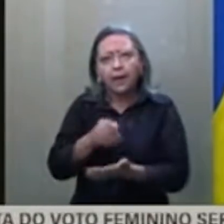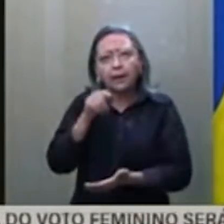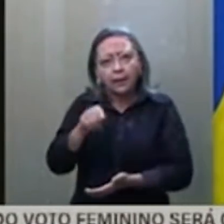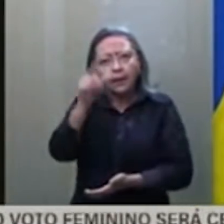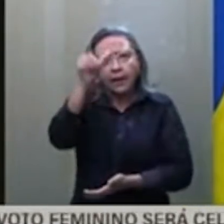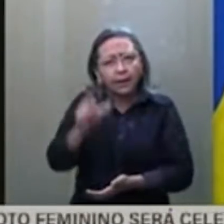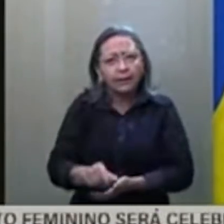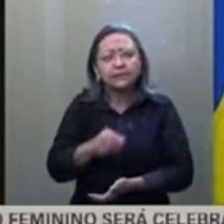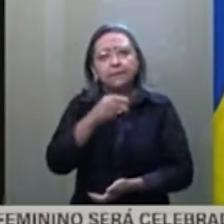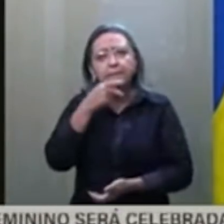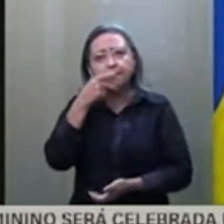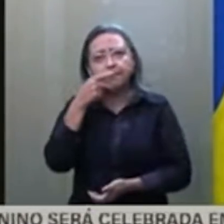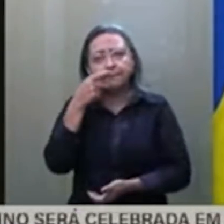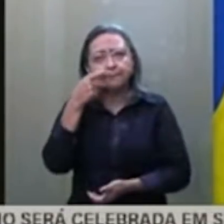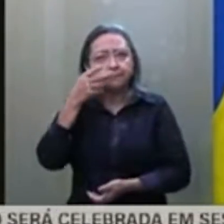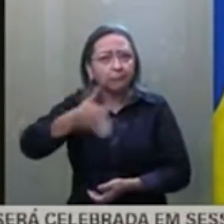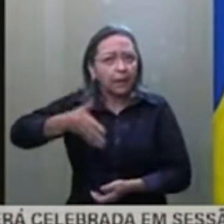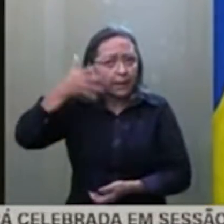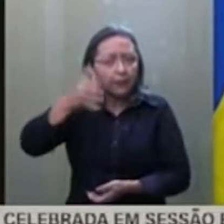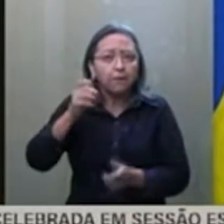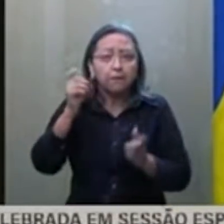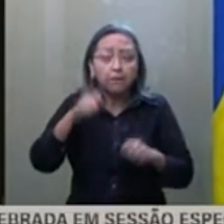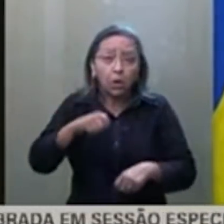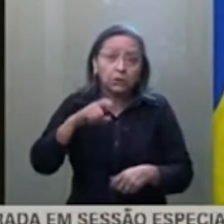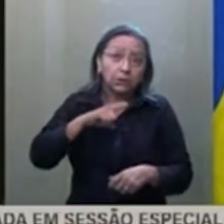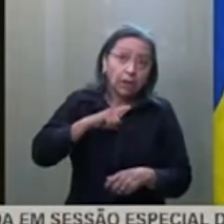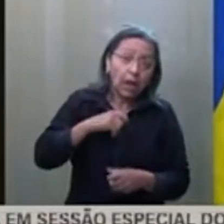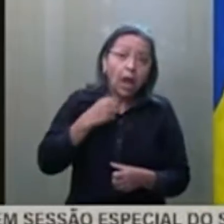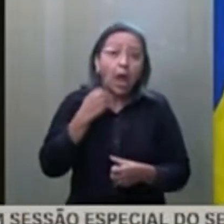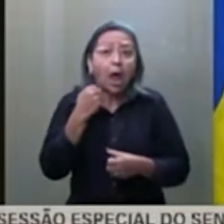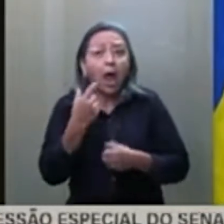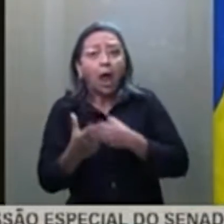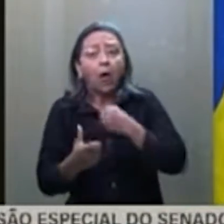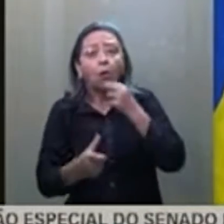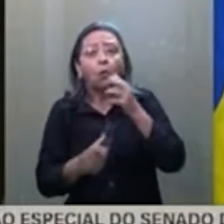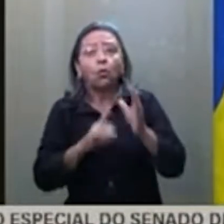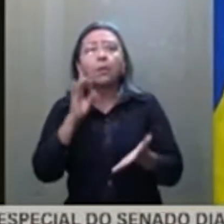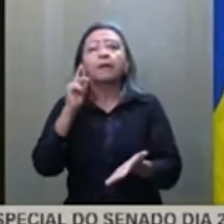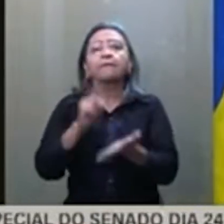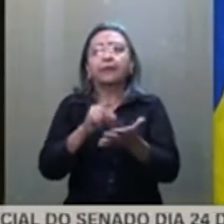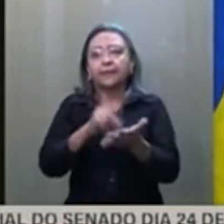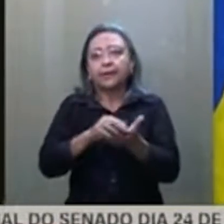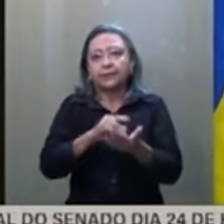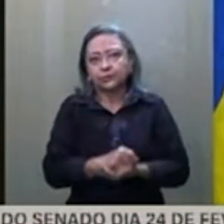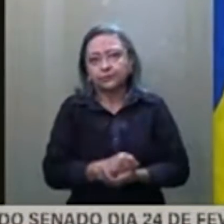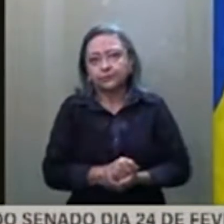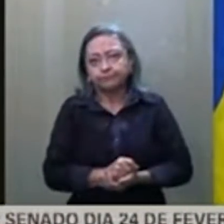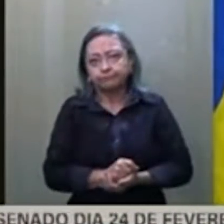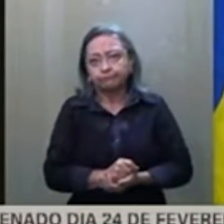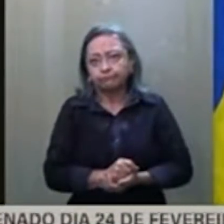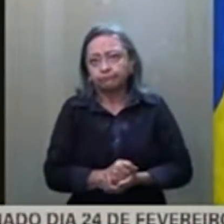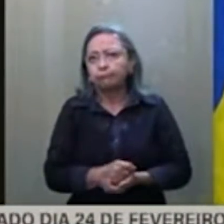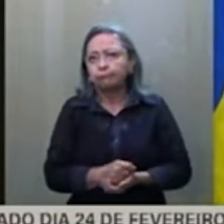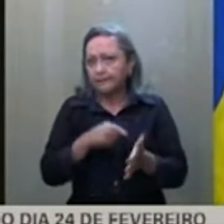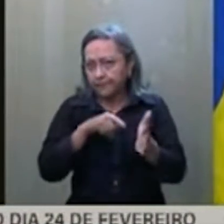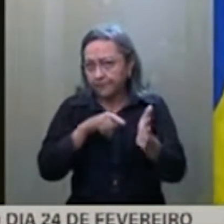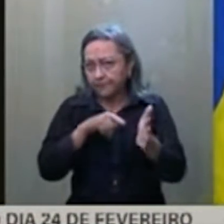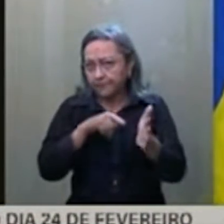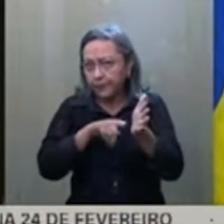essa palavra pode conter alguma verdade é público